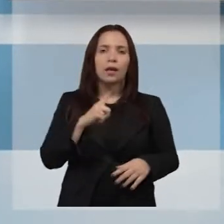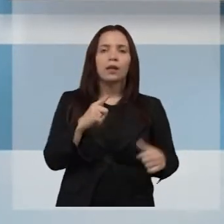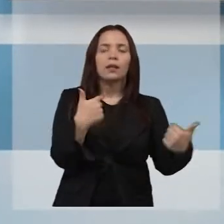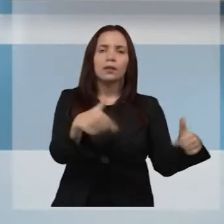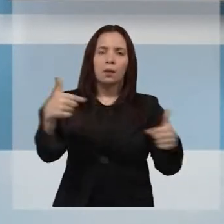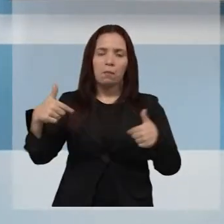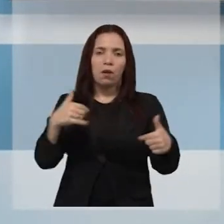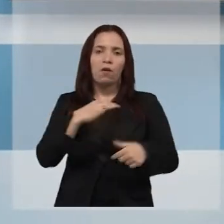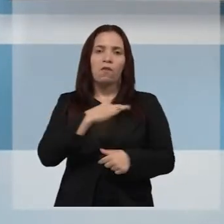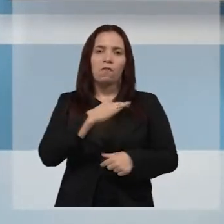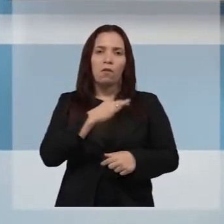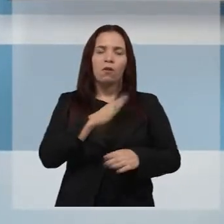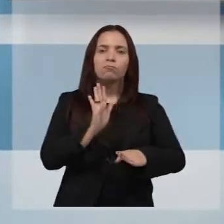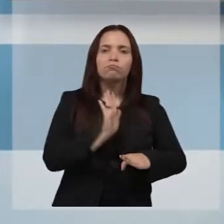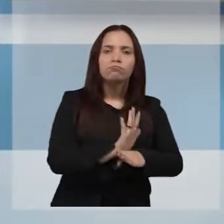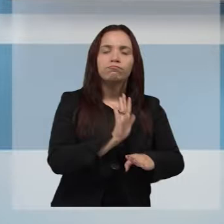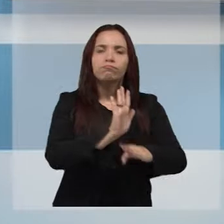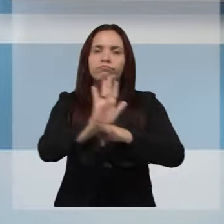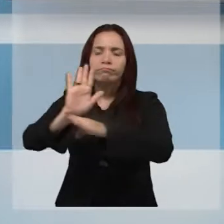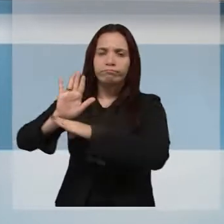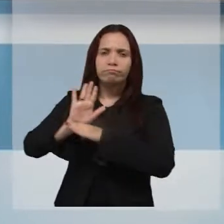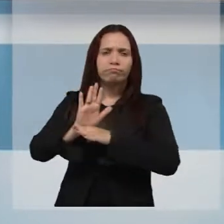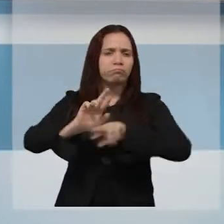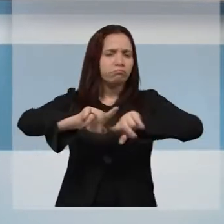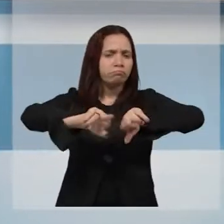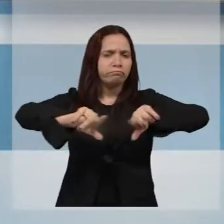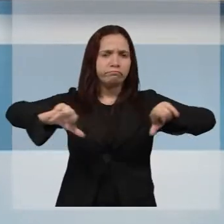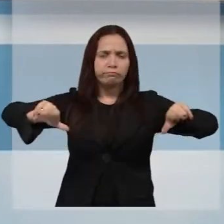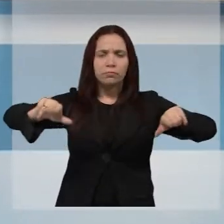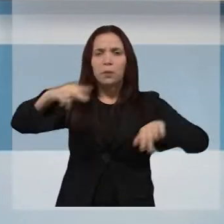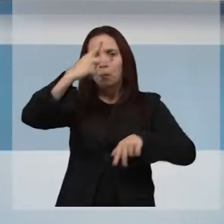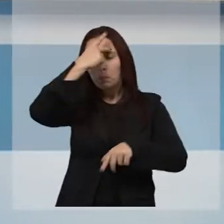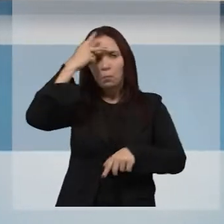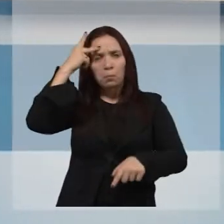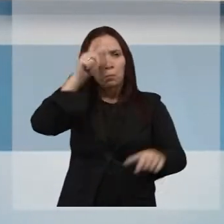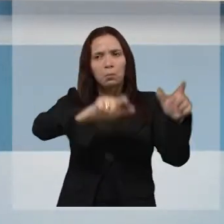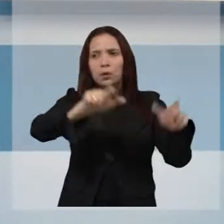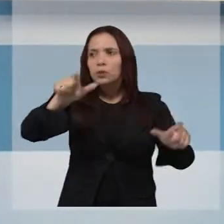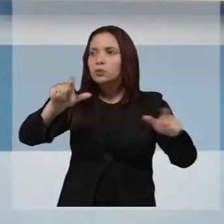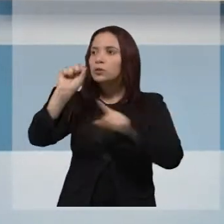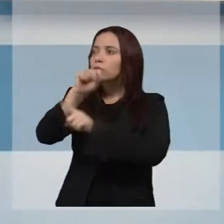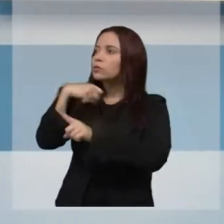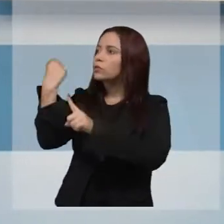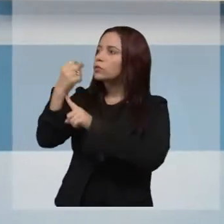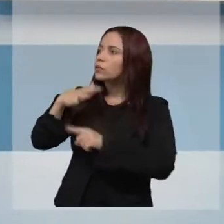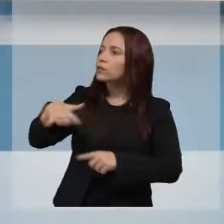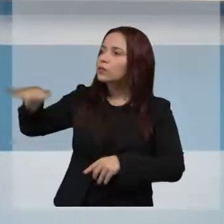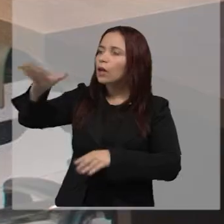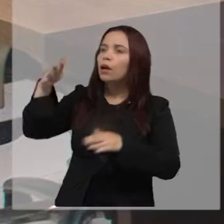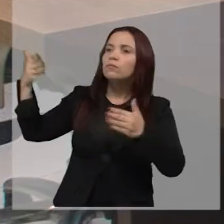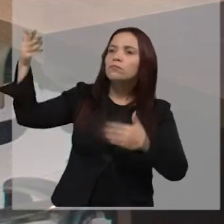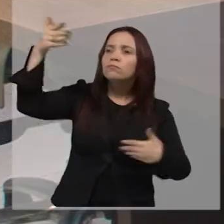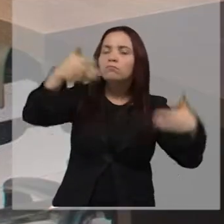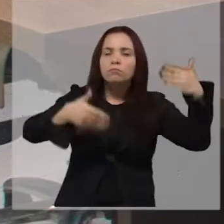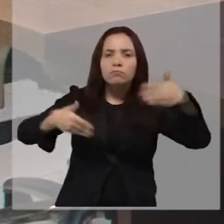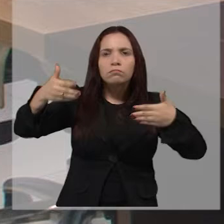um trabalho voluntário, extremamente significativo e diversificado. Ou seja, pessoas da sociedade, indo até lá,